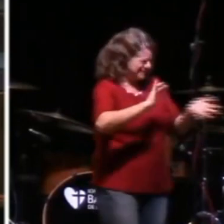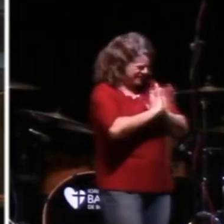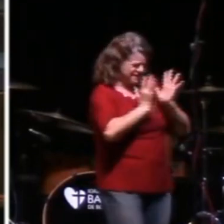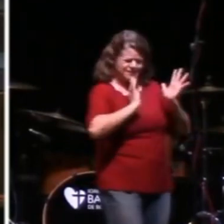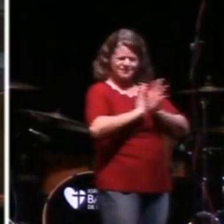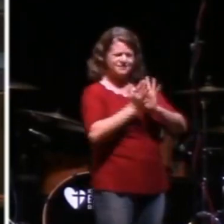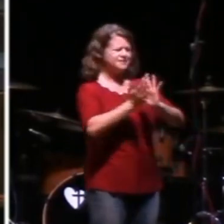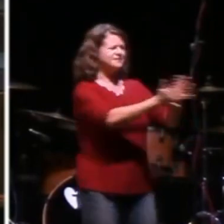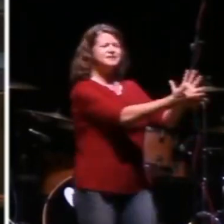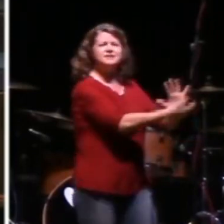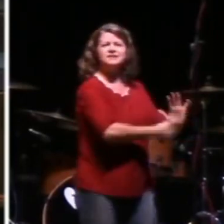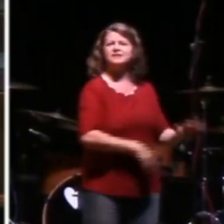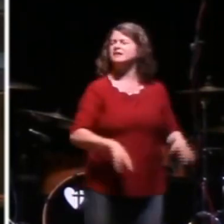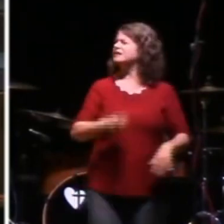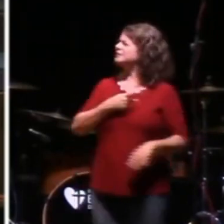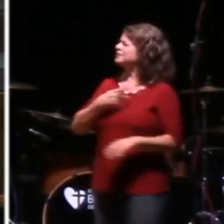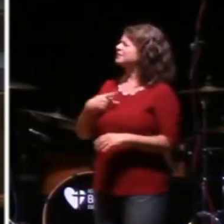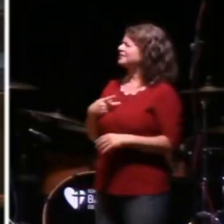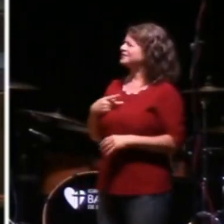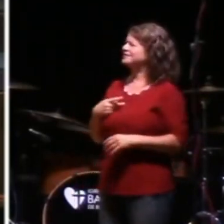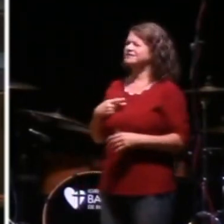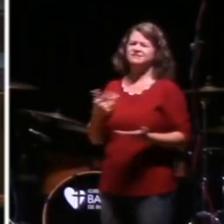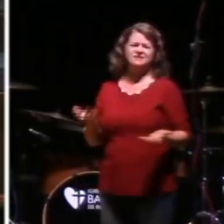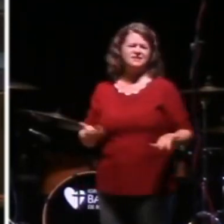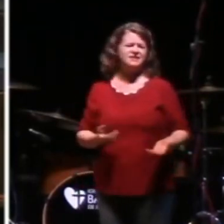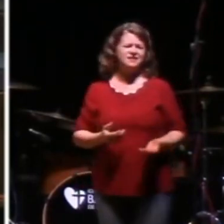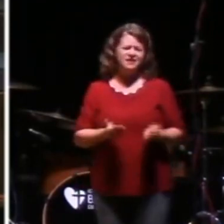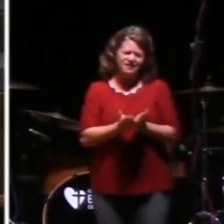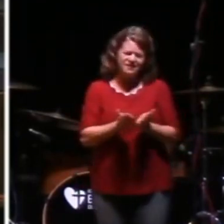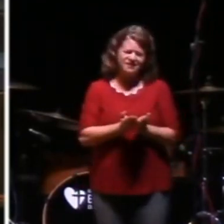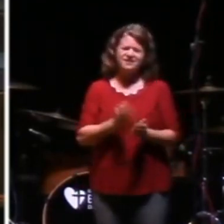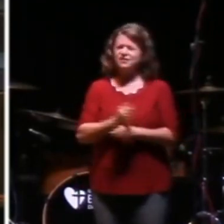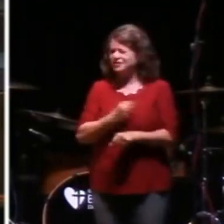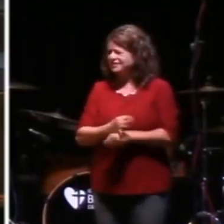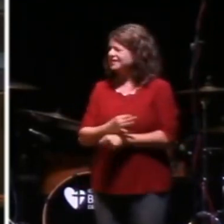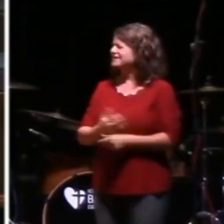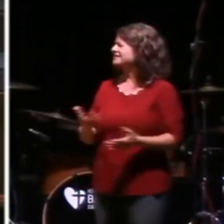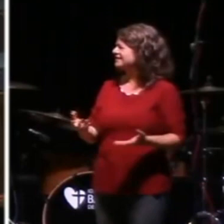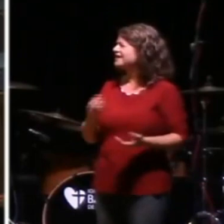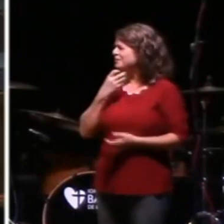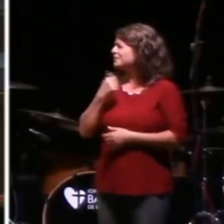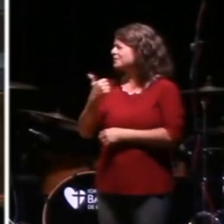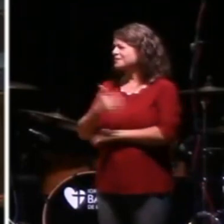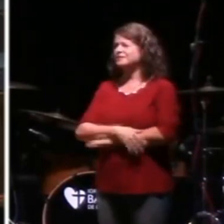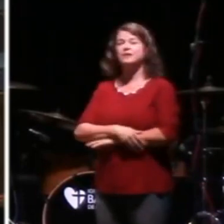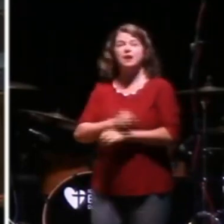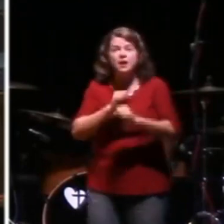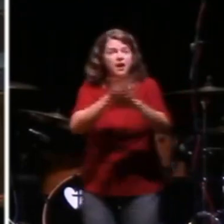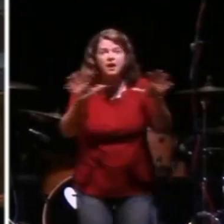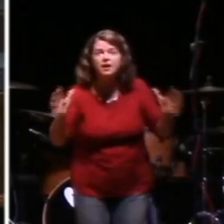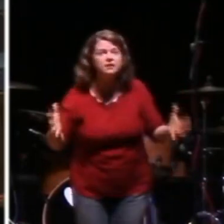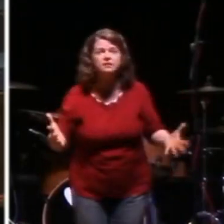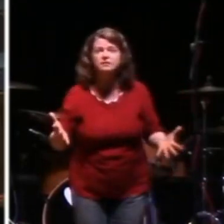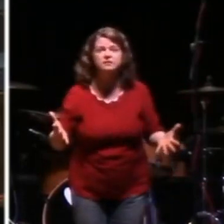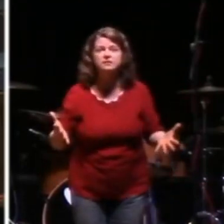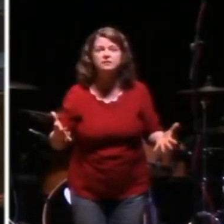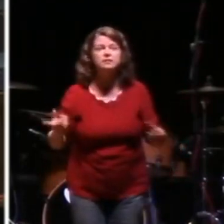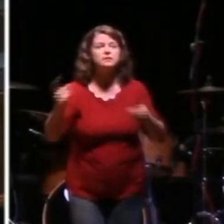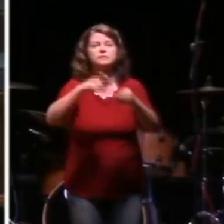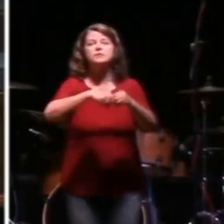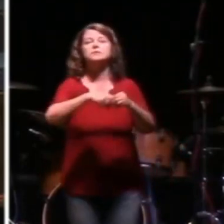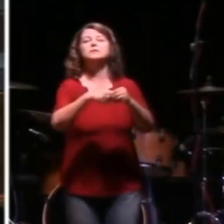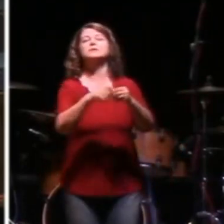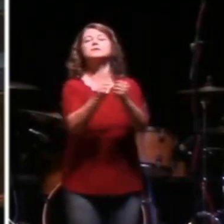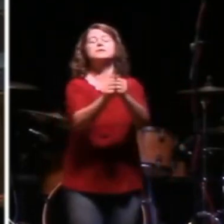pastor vale a pena ser crente vale vale a pena eu quero voltar para o livro do apocalipse e tentar